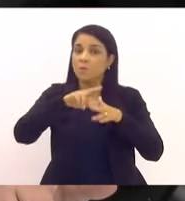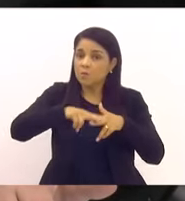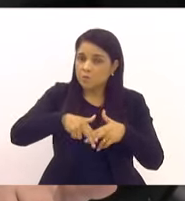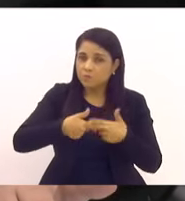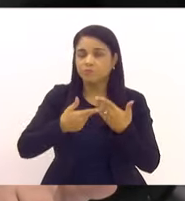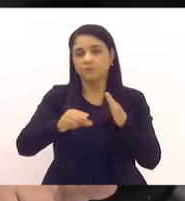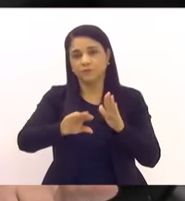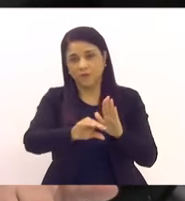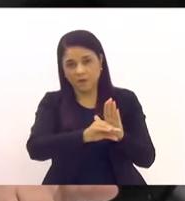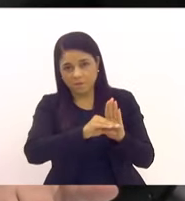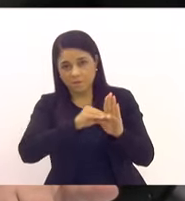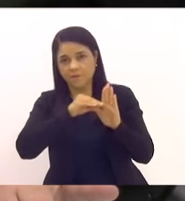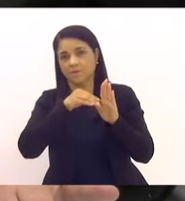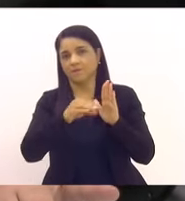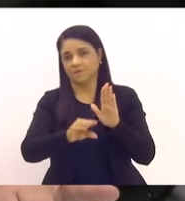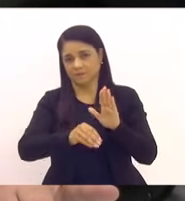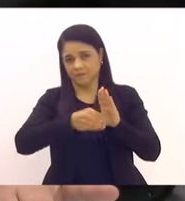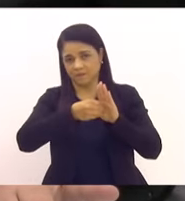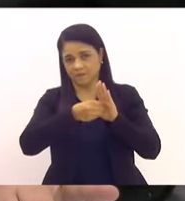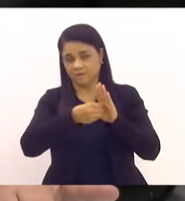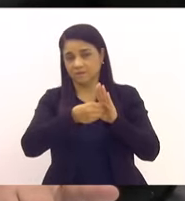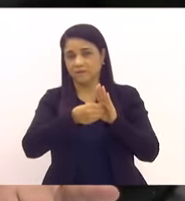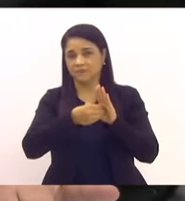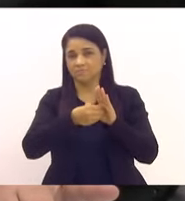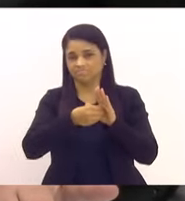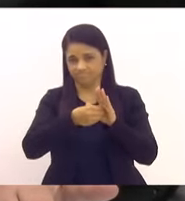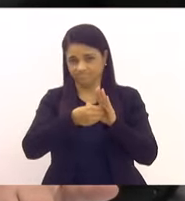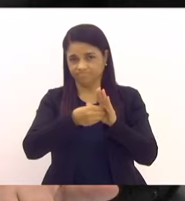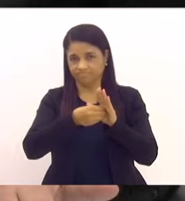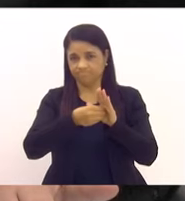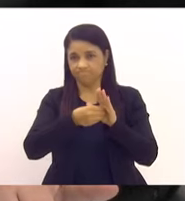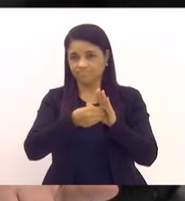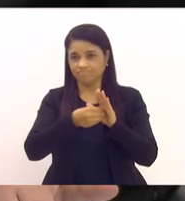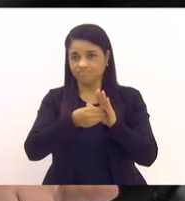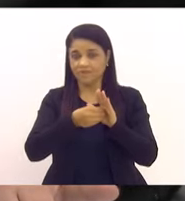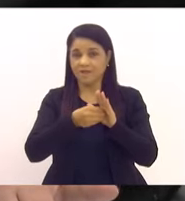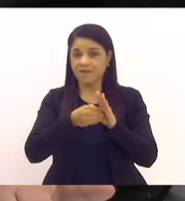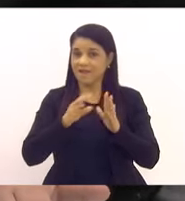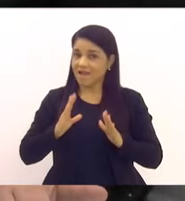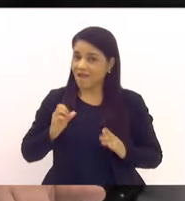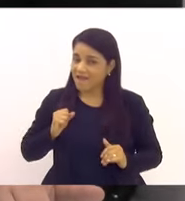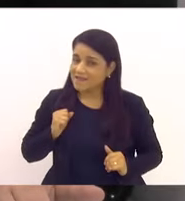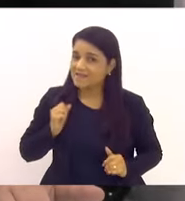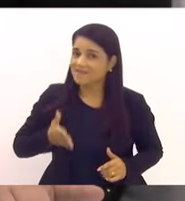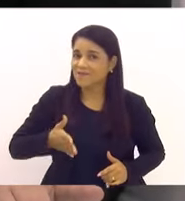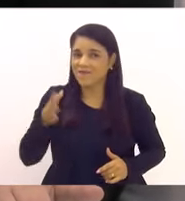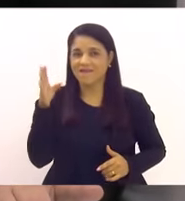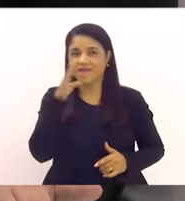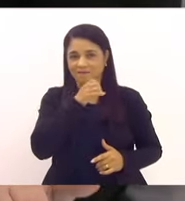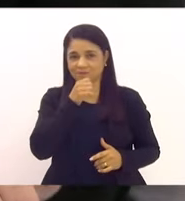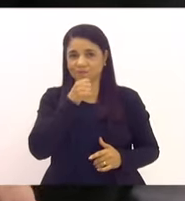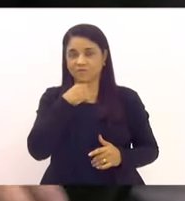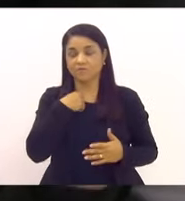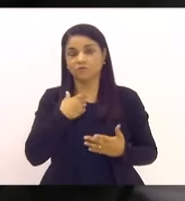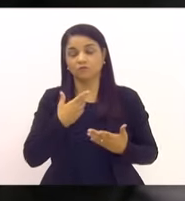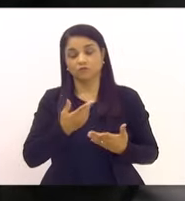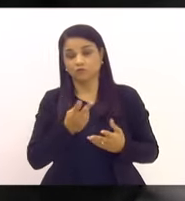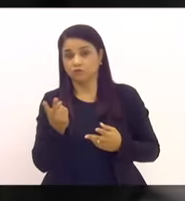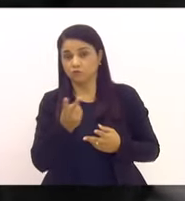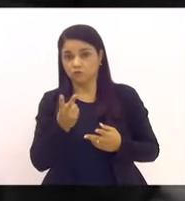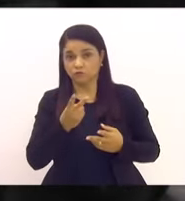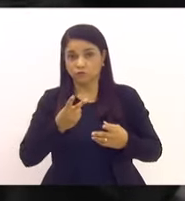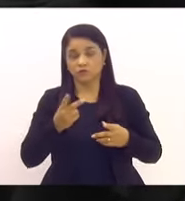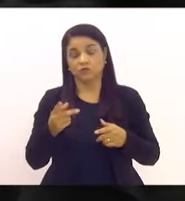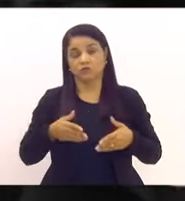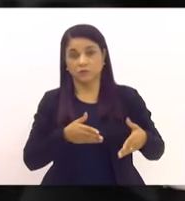Assim, de imediato, não é, aquela reação que a gente tem, vamos retirar esses dois rios,